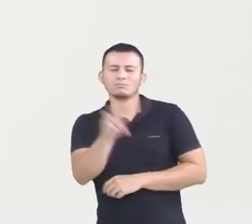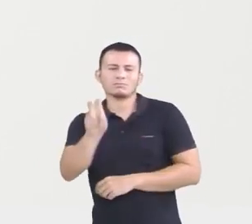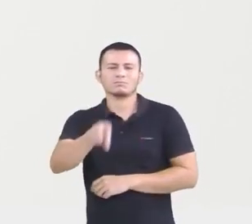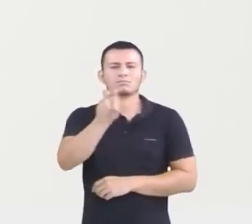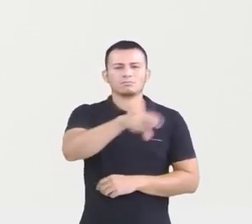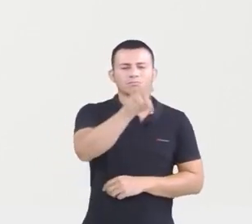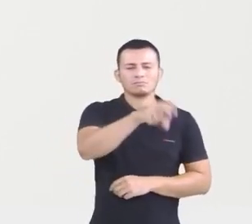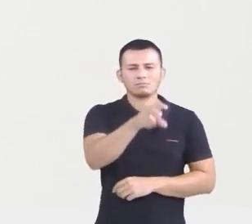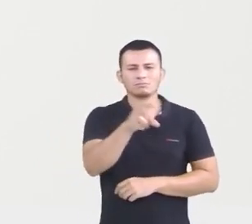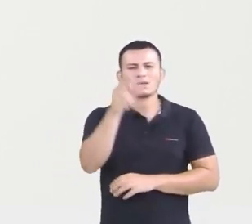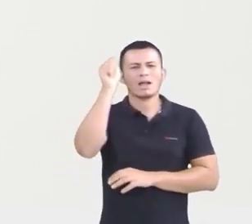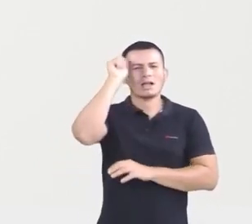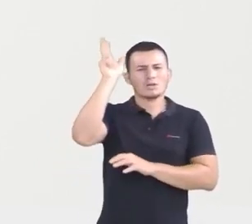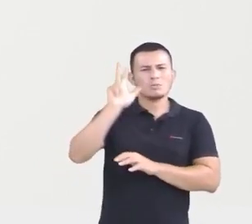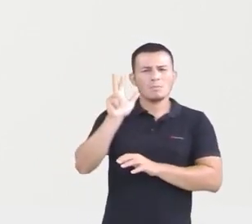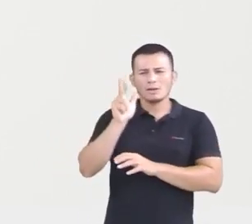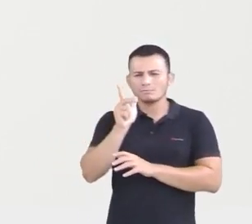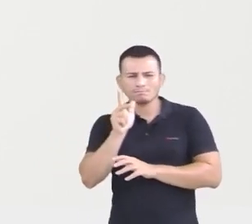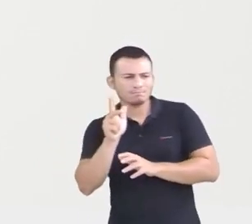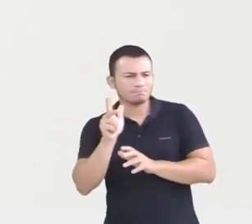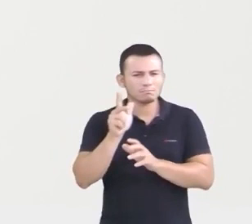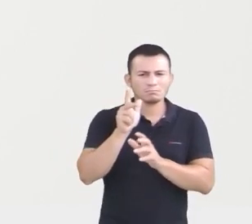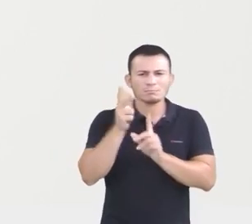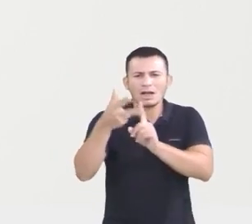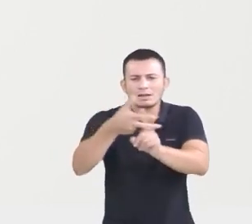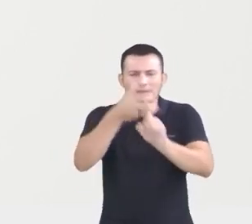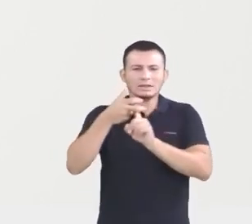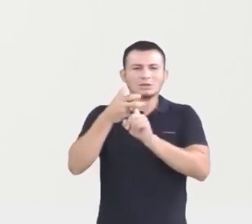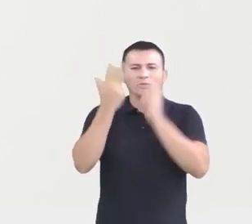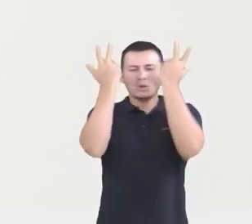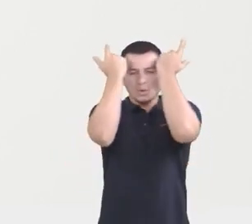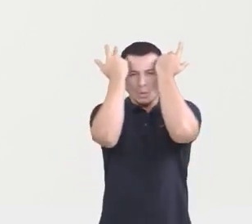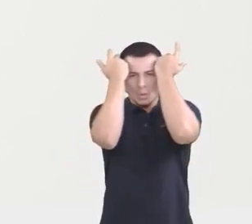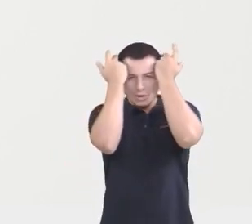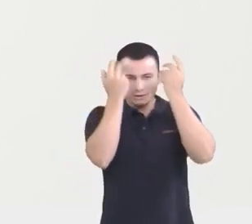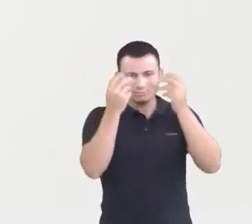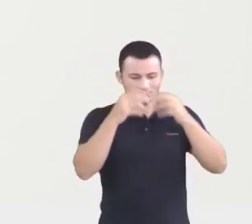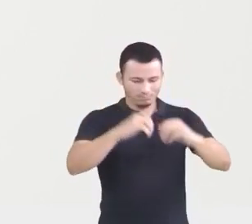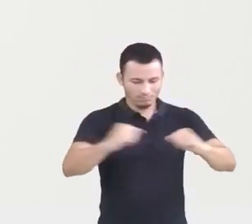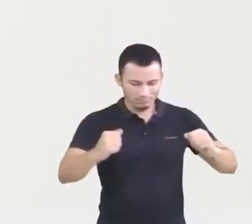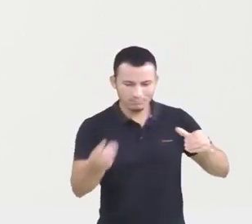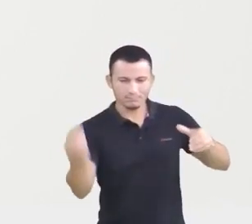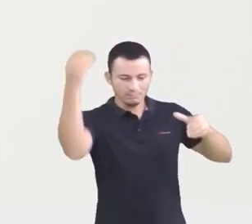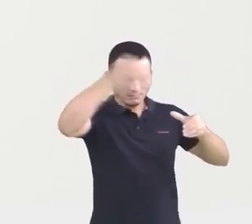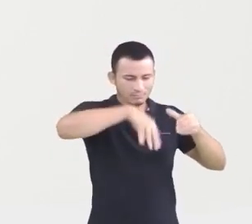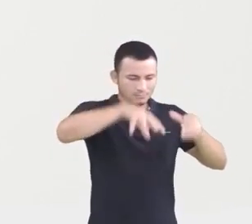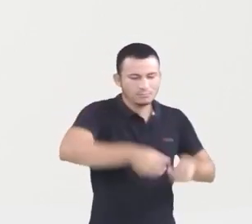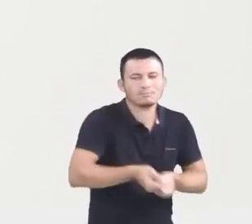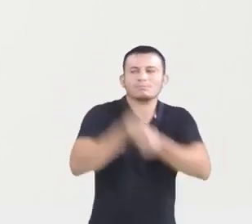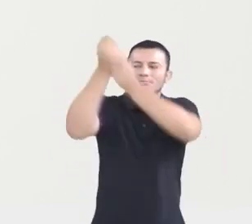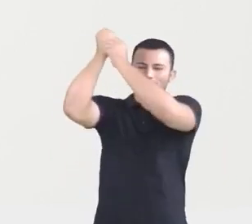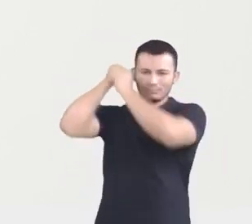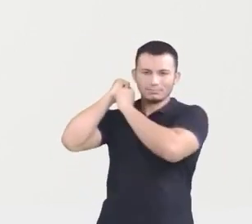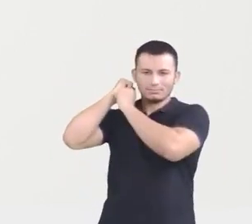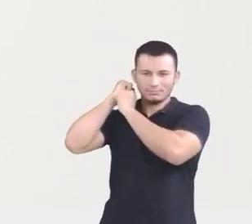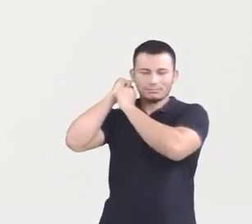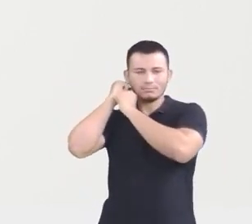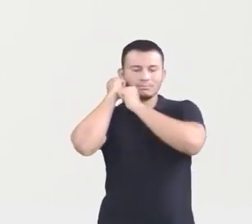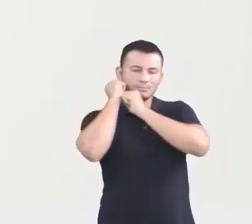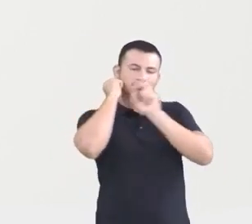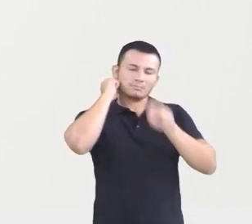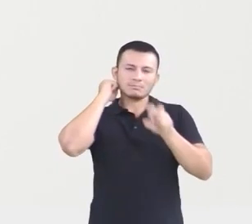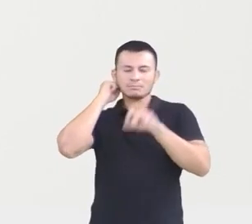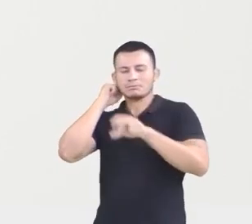demorou muito a apanhar uma lebre bem gordinha que a pôs dentro do saco. Com pesado saco às costas, o